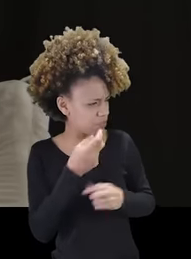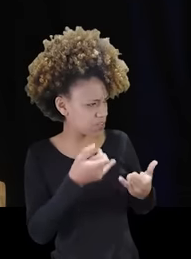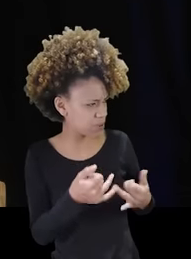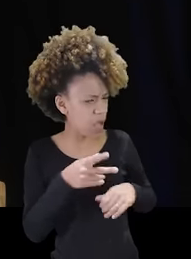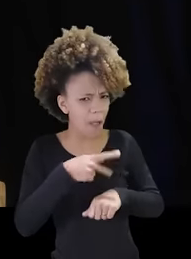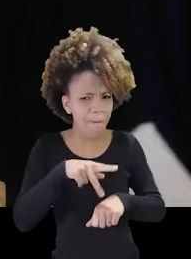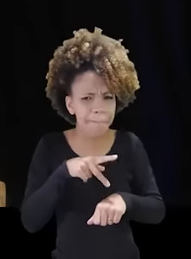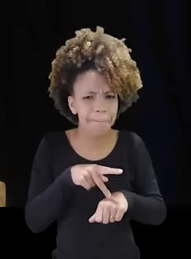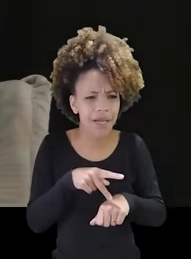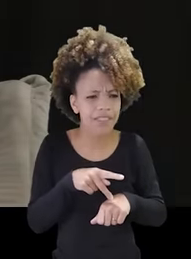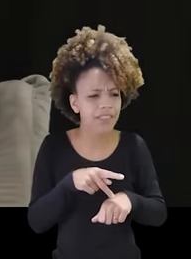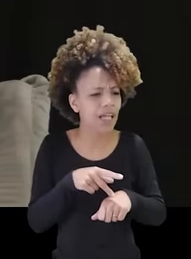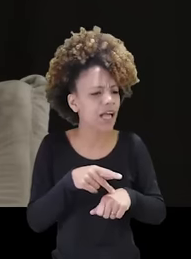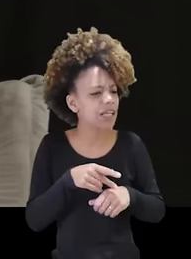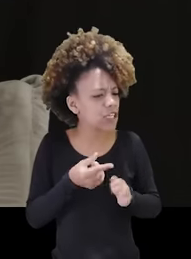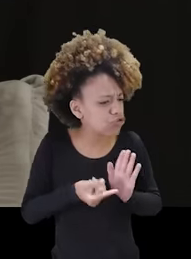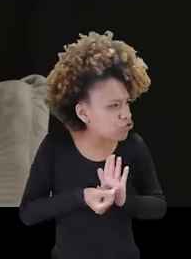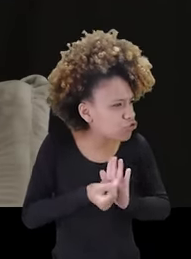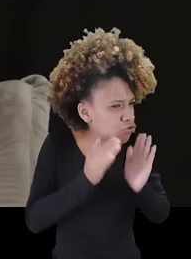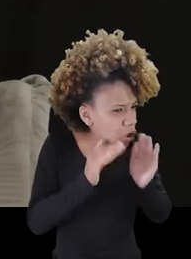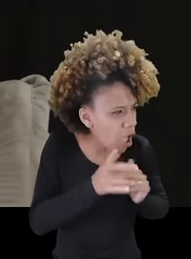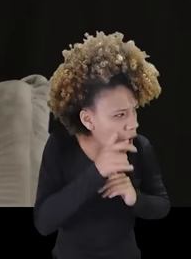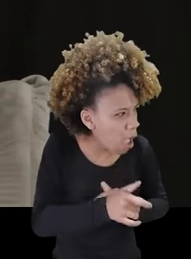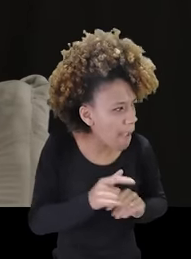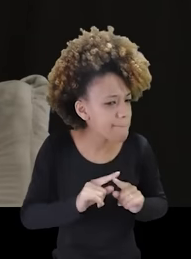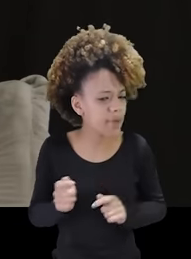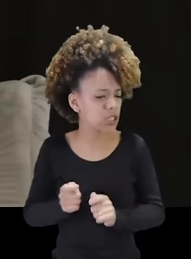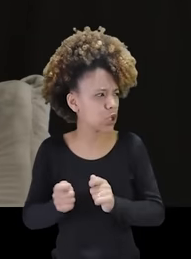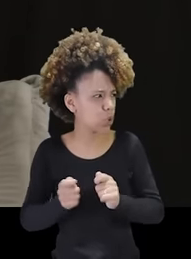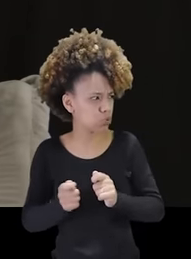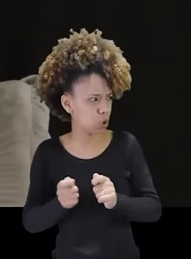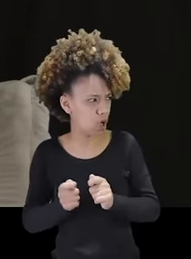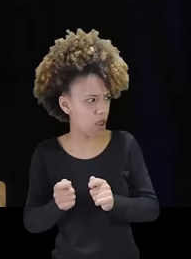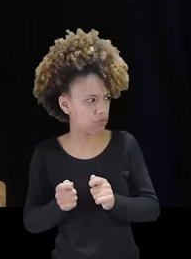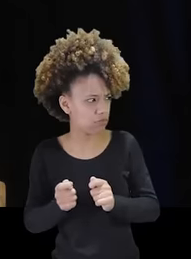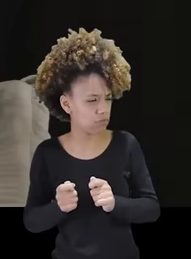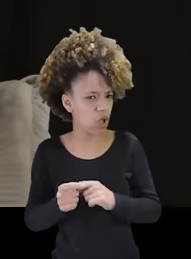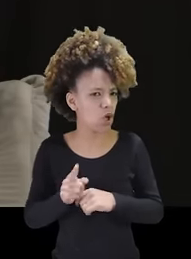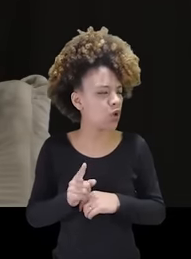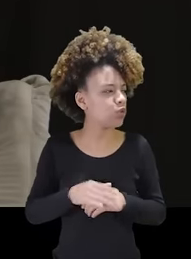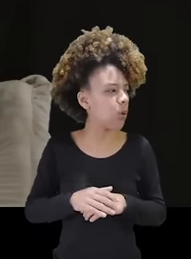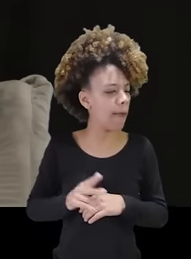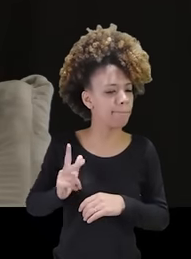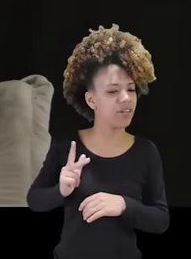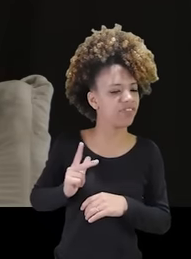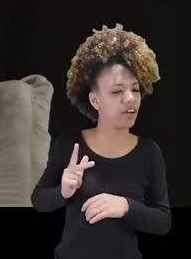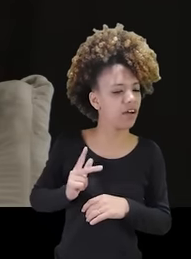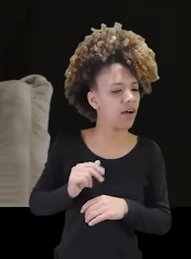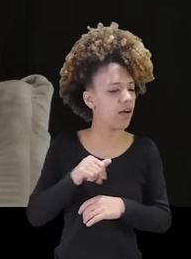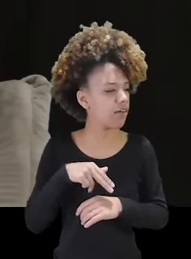para Deus totalmente capitalista mas que o estado controla para também né não é muito iniciativa privada